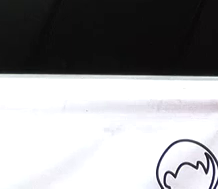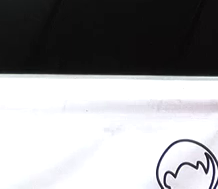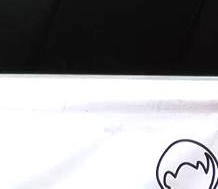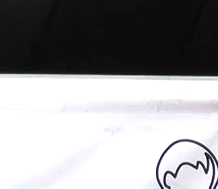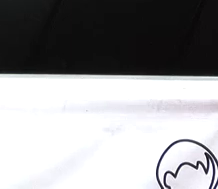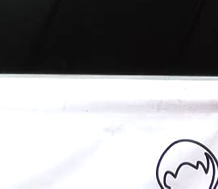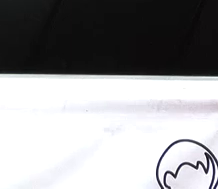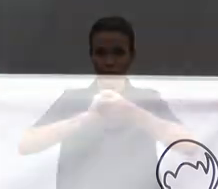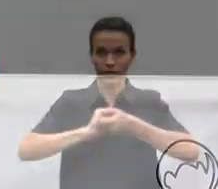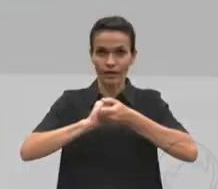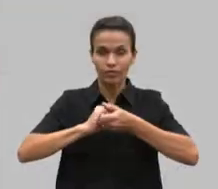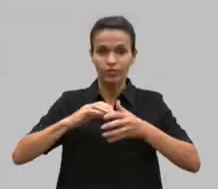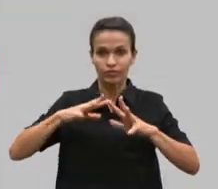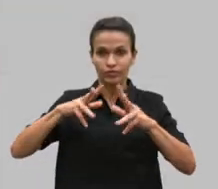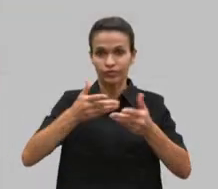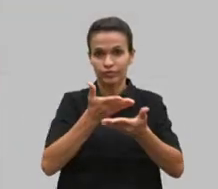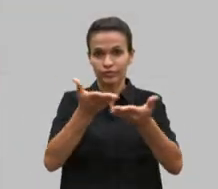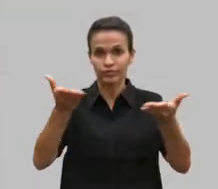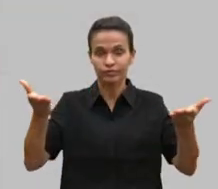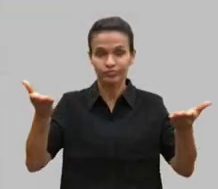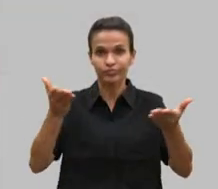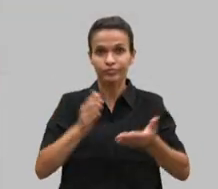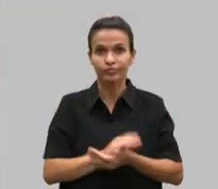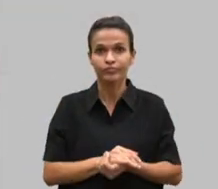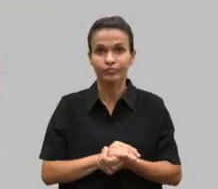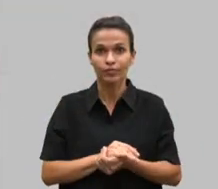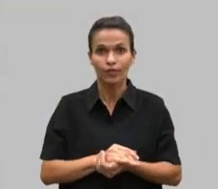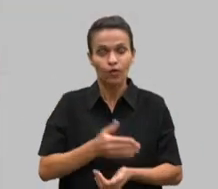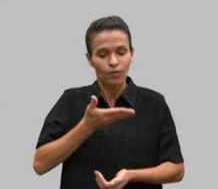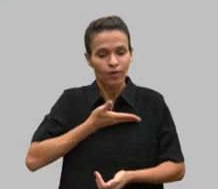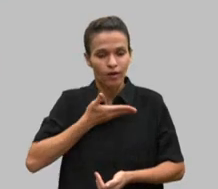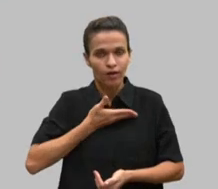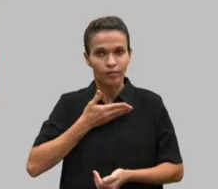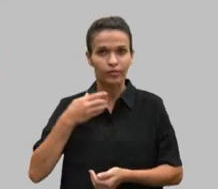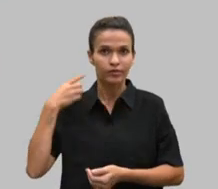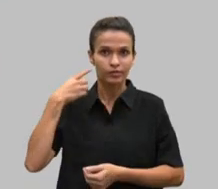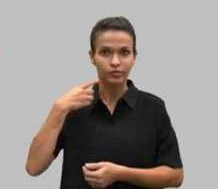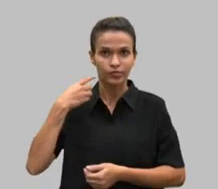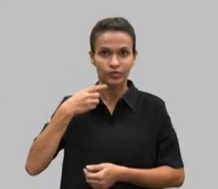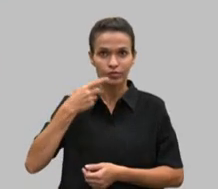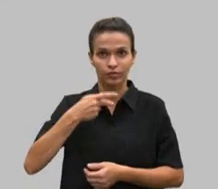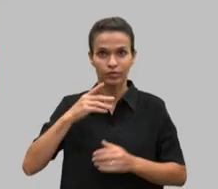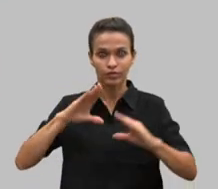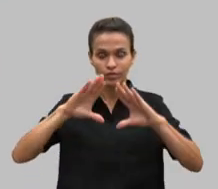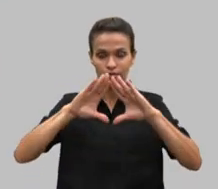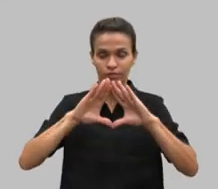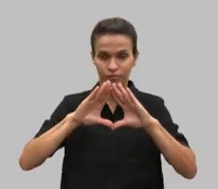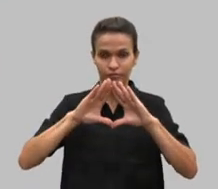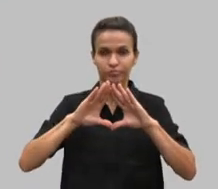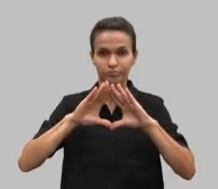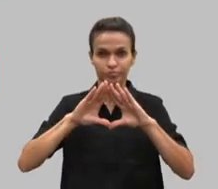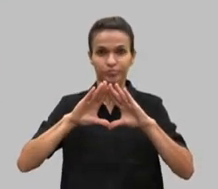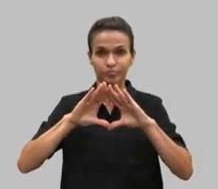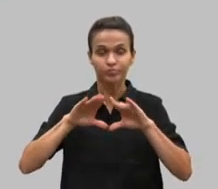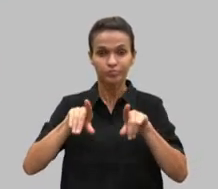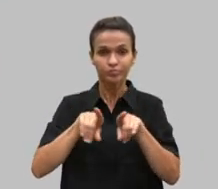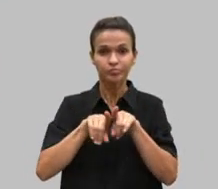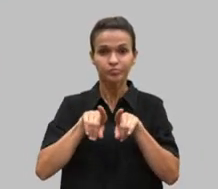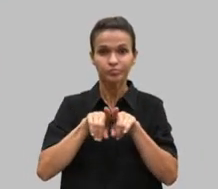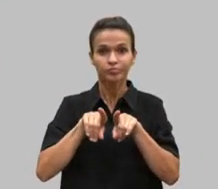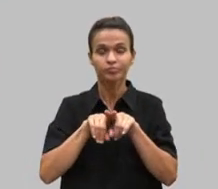Para todos vocês é um querido amigo deputado que dessa casa membro de uma das comissões também mais importância